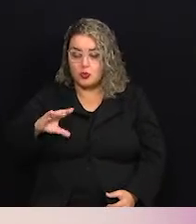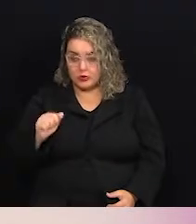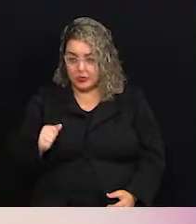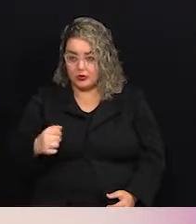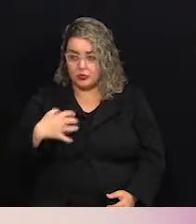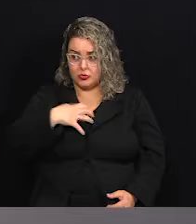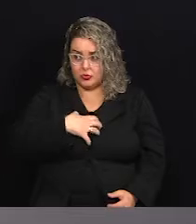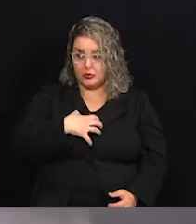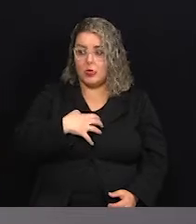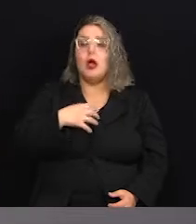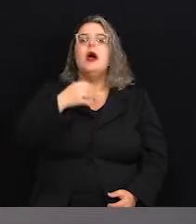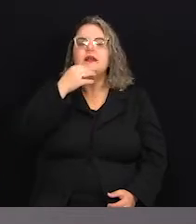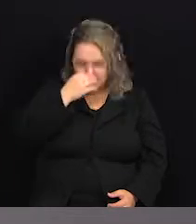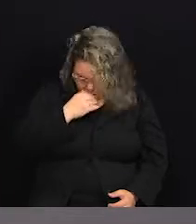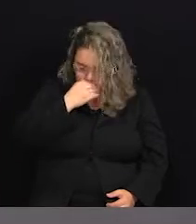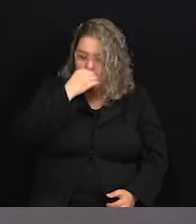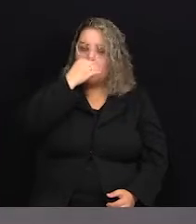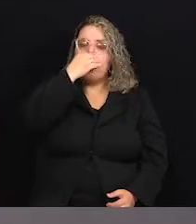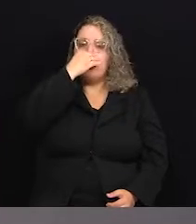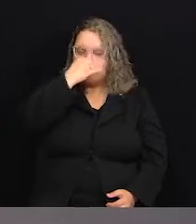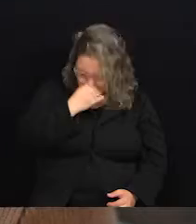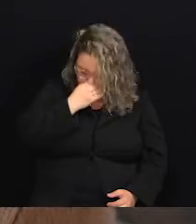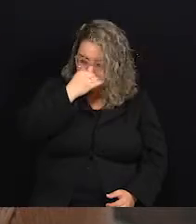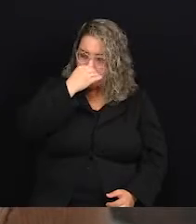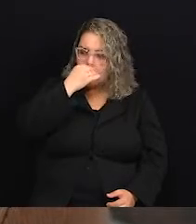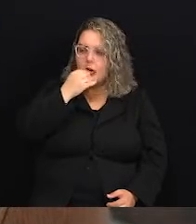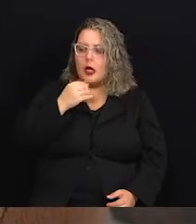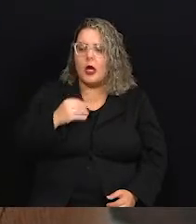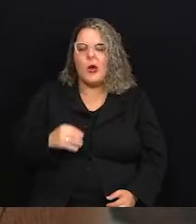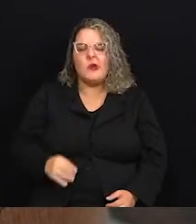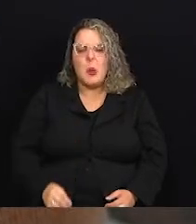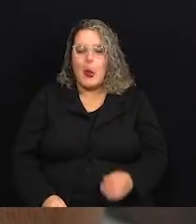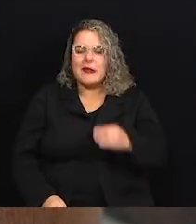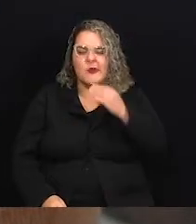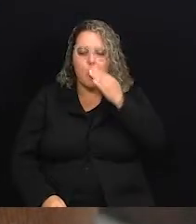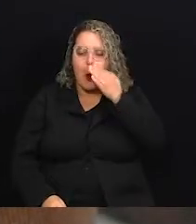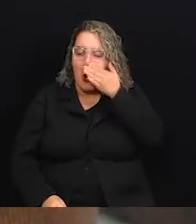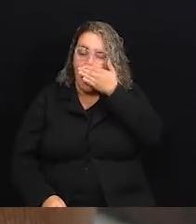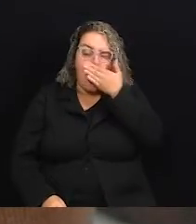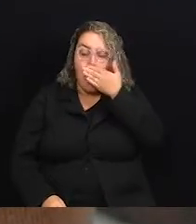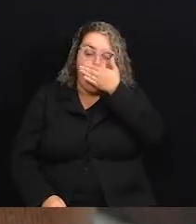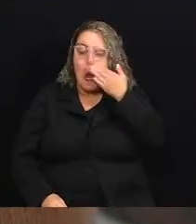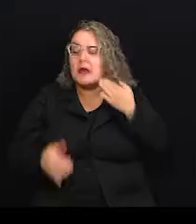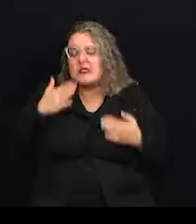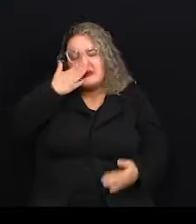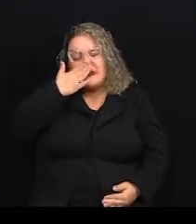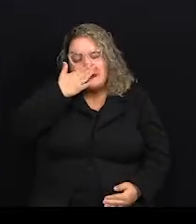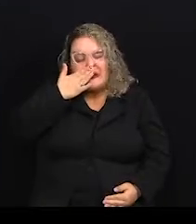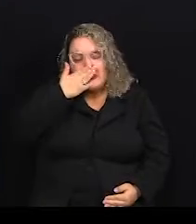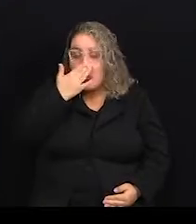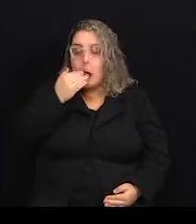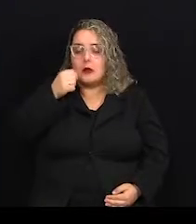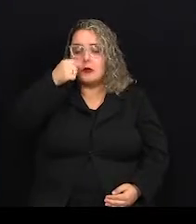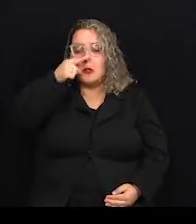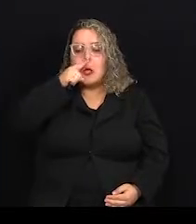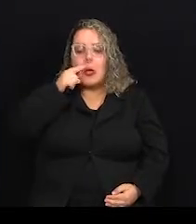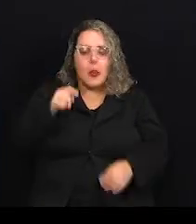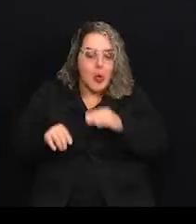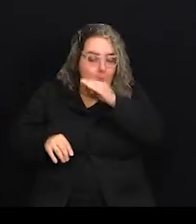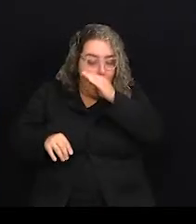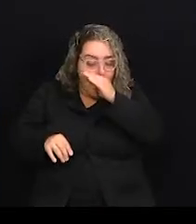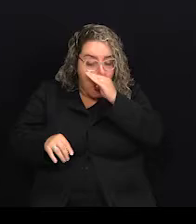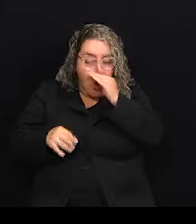sintomas da rinite são os espirros, o prurido nasal, aquela pessoa que está sempre coçando o nariz, a coriza, então o